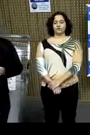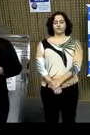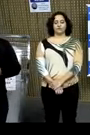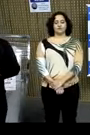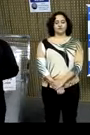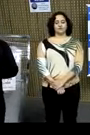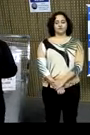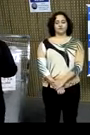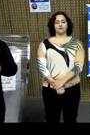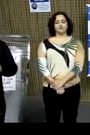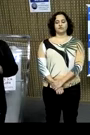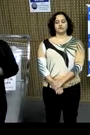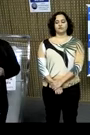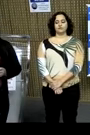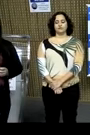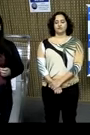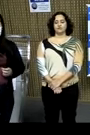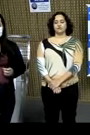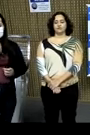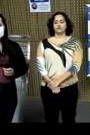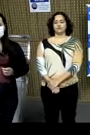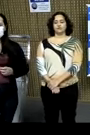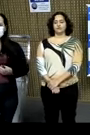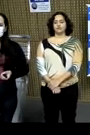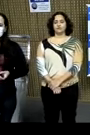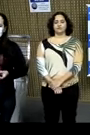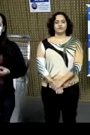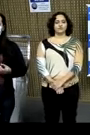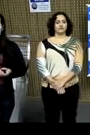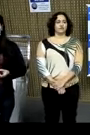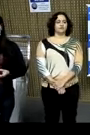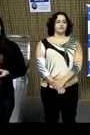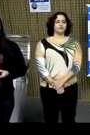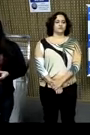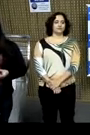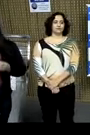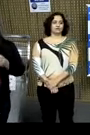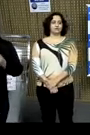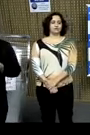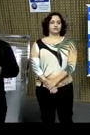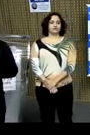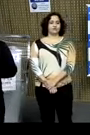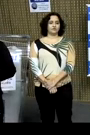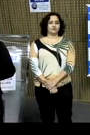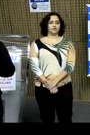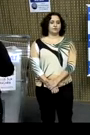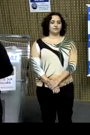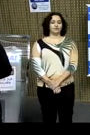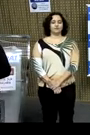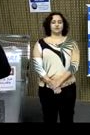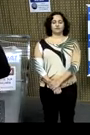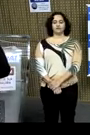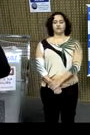para gestantes aqui, numa população de 87, nós atingimos a meta de 200% em 2020